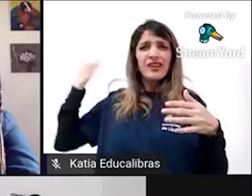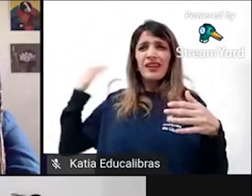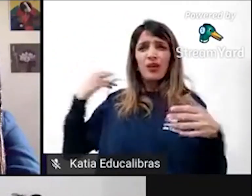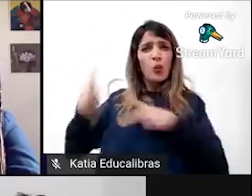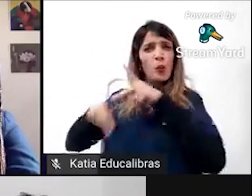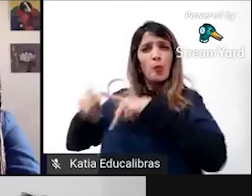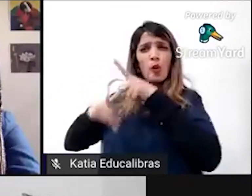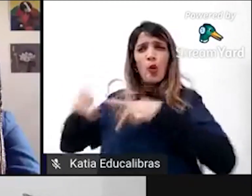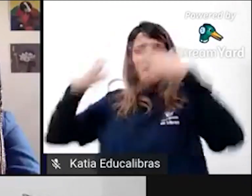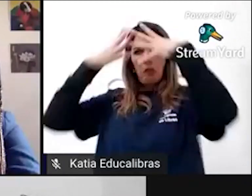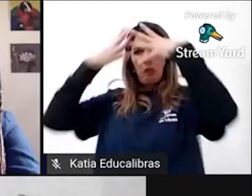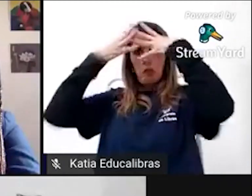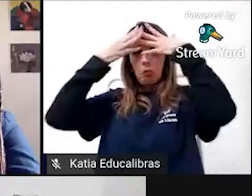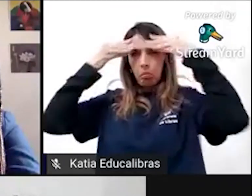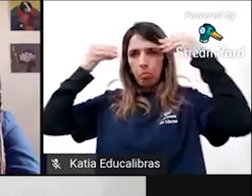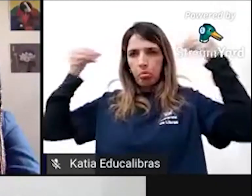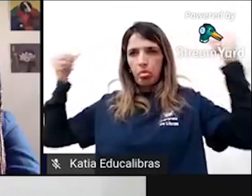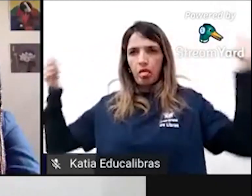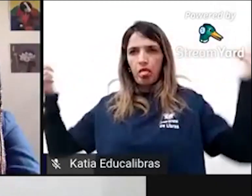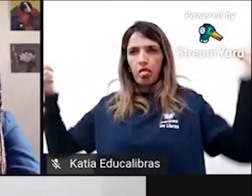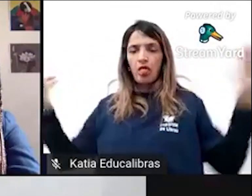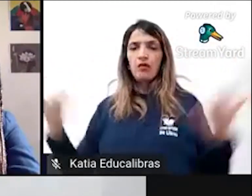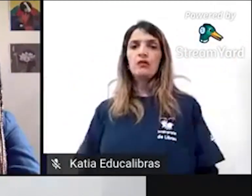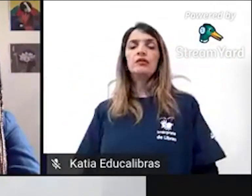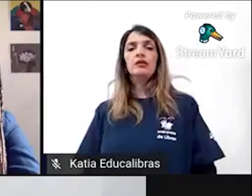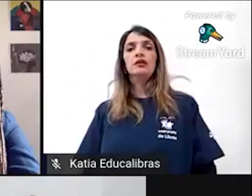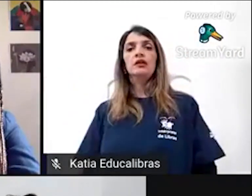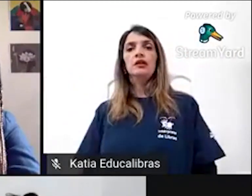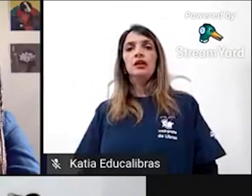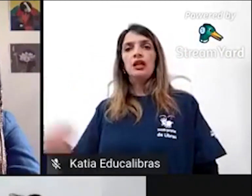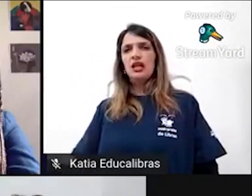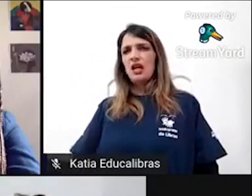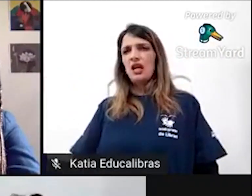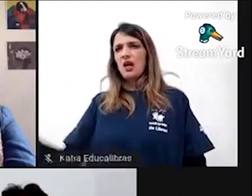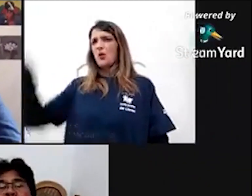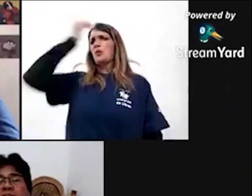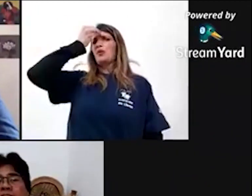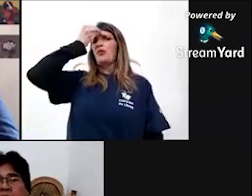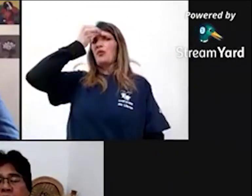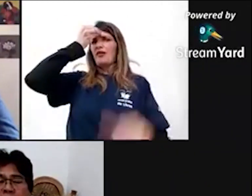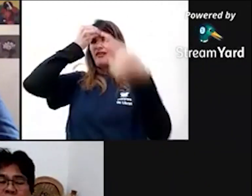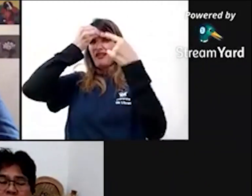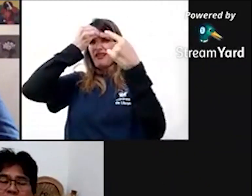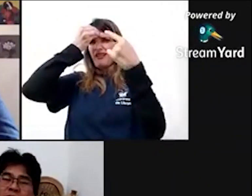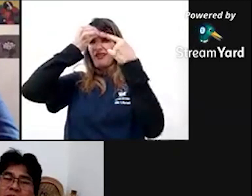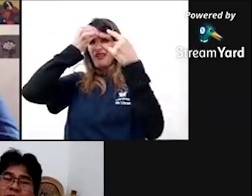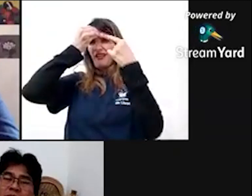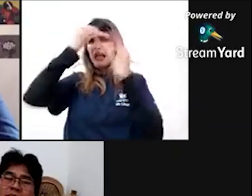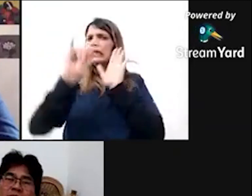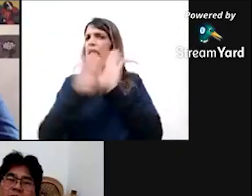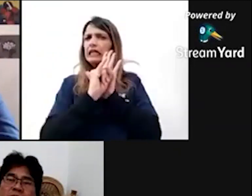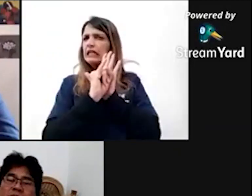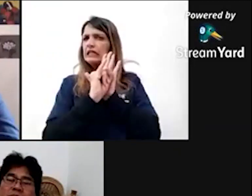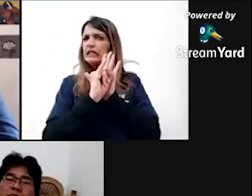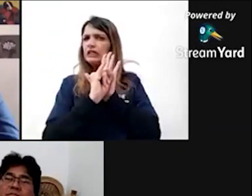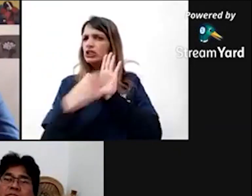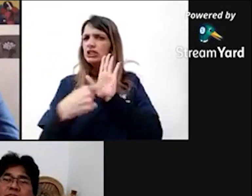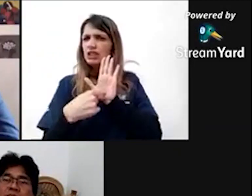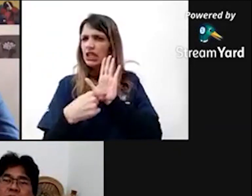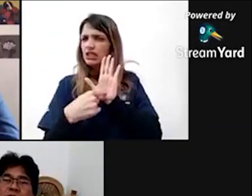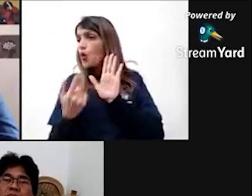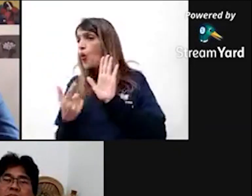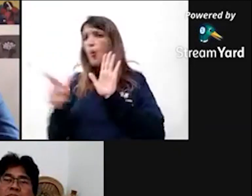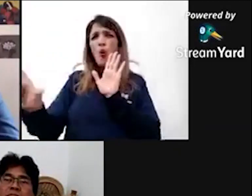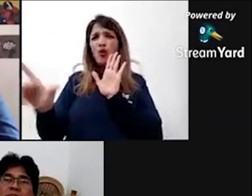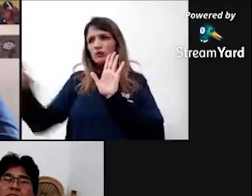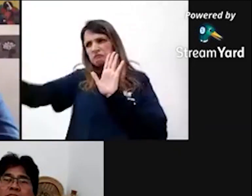povo e colocar sobre essa nossa identidade uma outra identidade, que era a